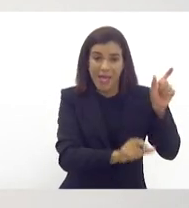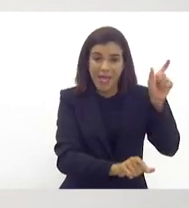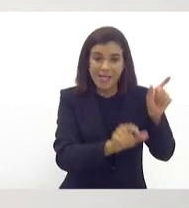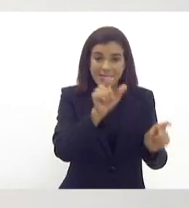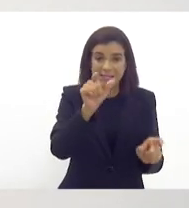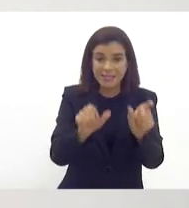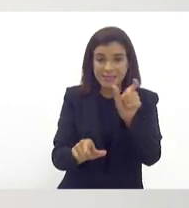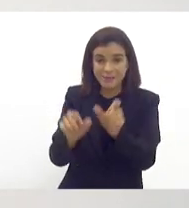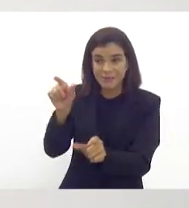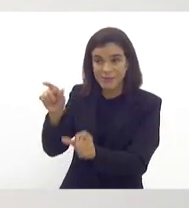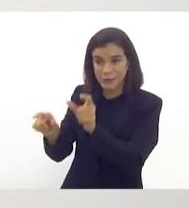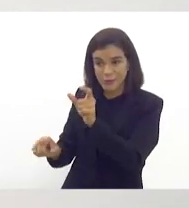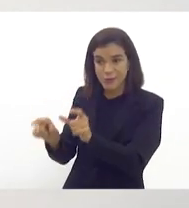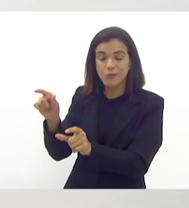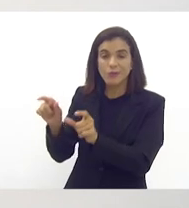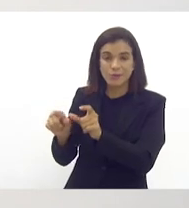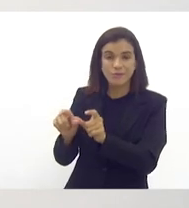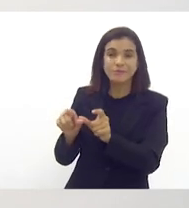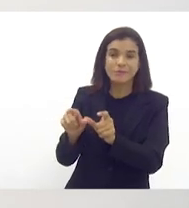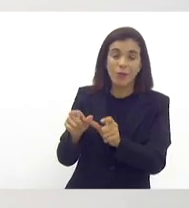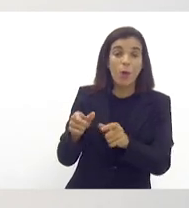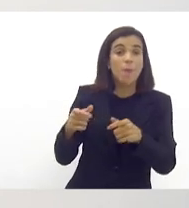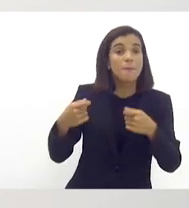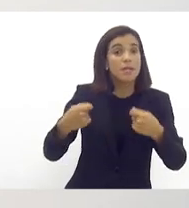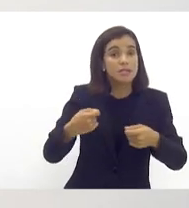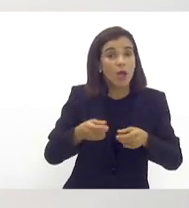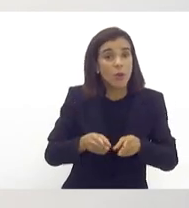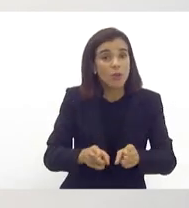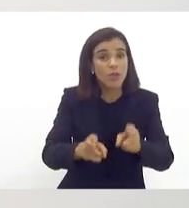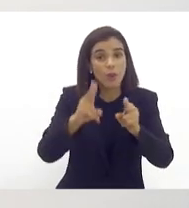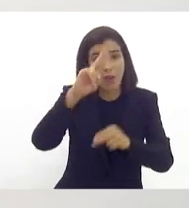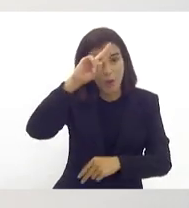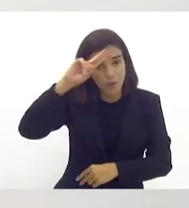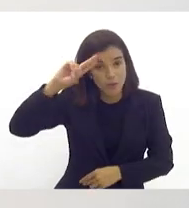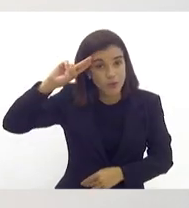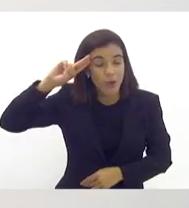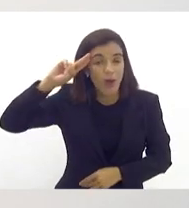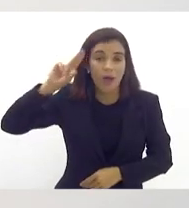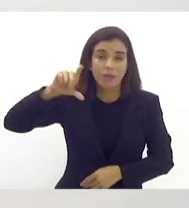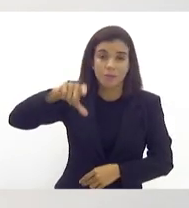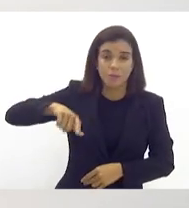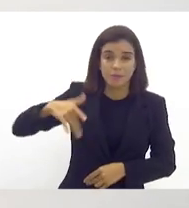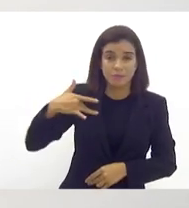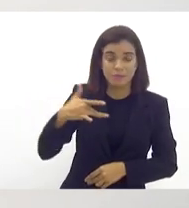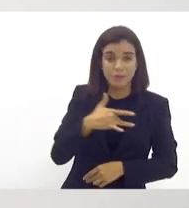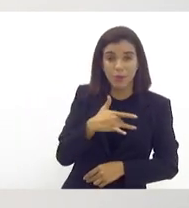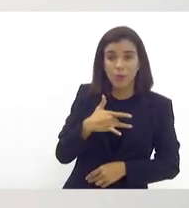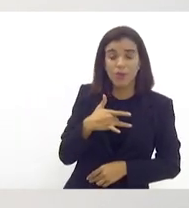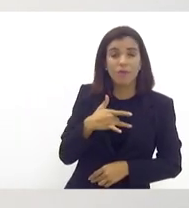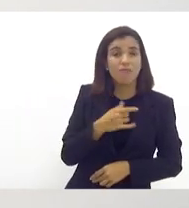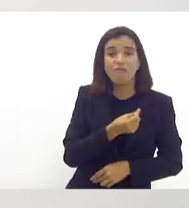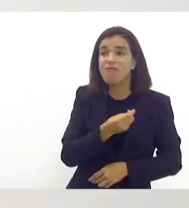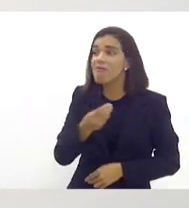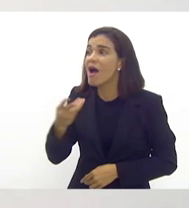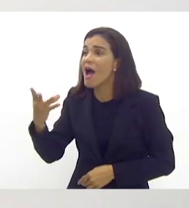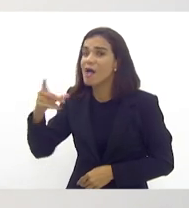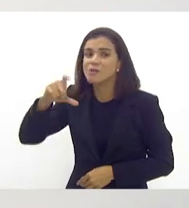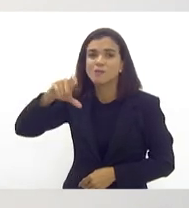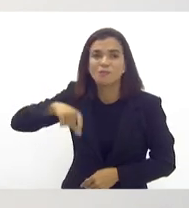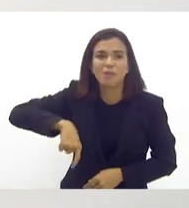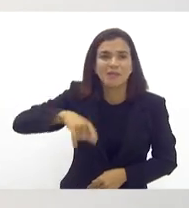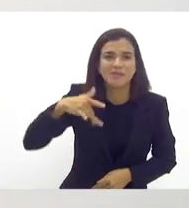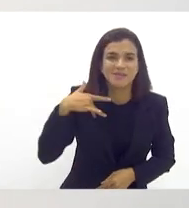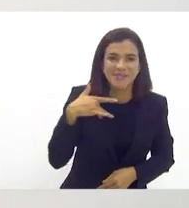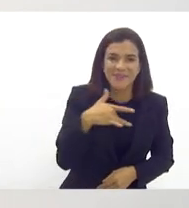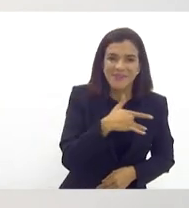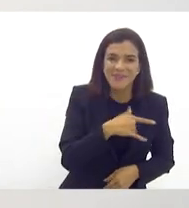são usuárias ou eram usuários ou deveriam ainda continuar sendo usuários desse plano de saúde tá acontecendo com vários planos porque